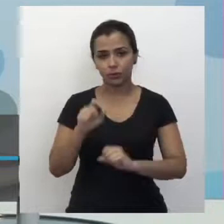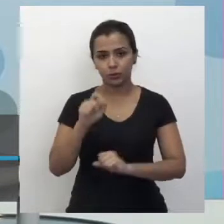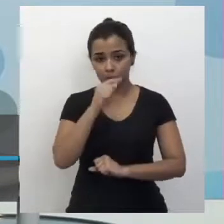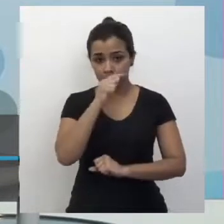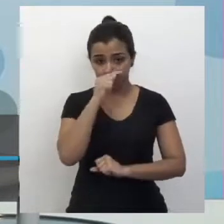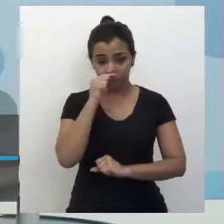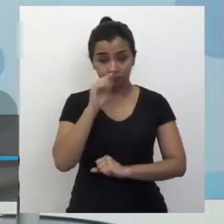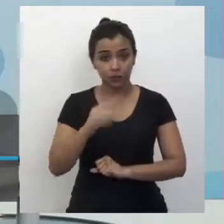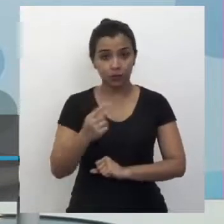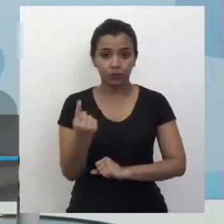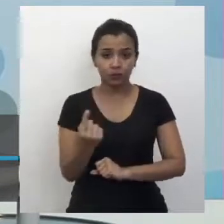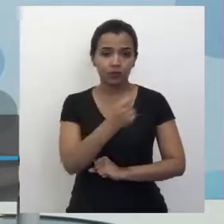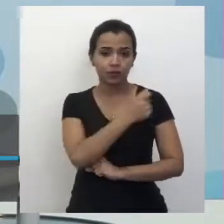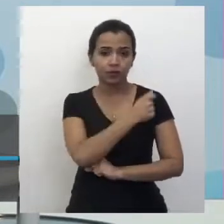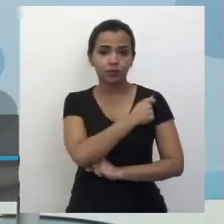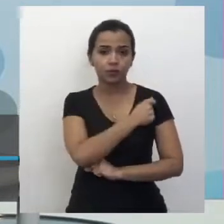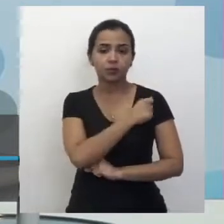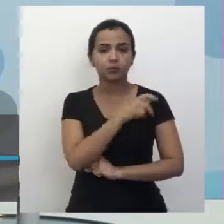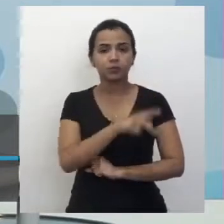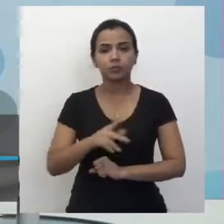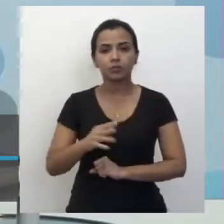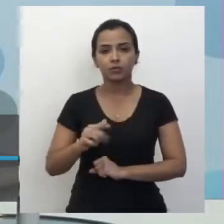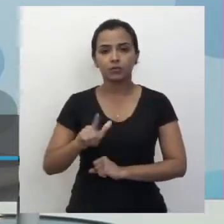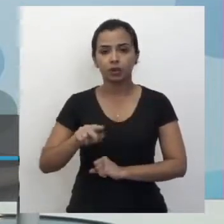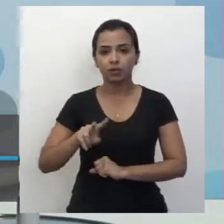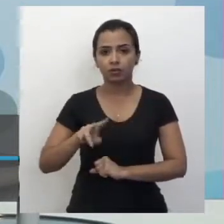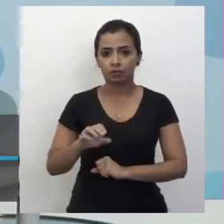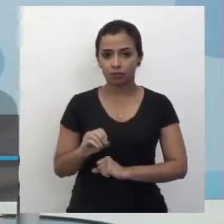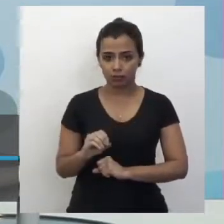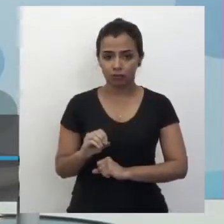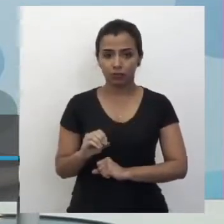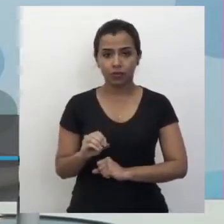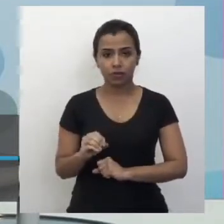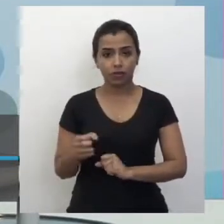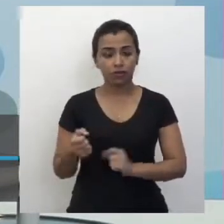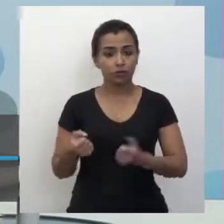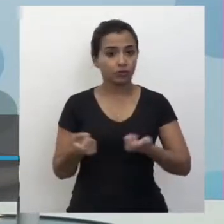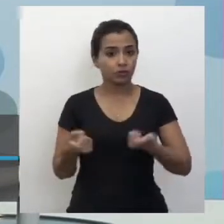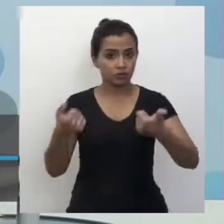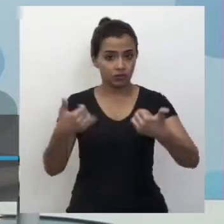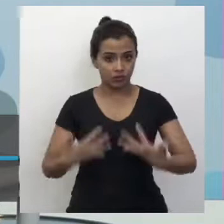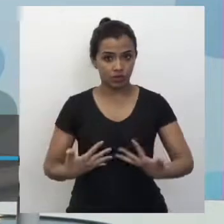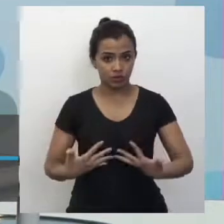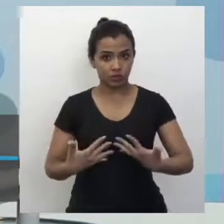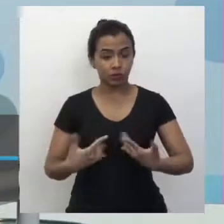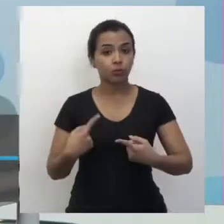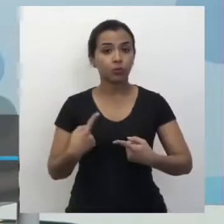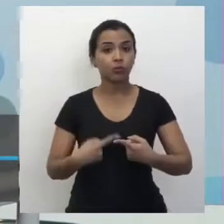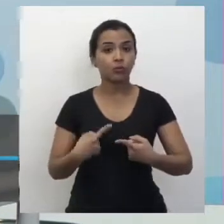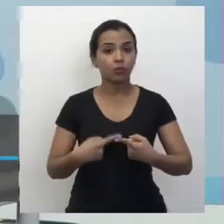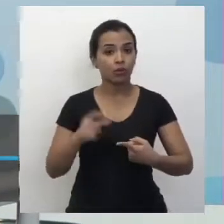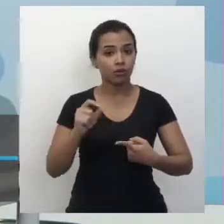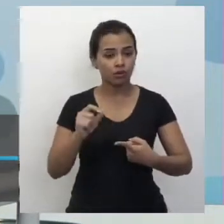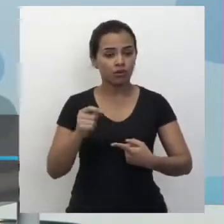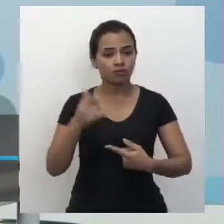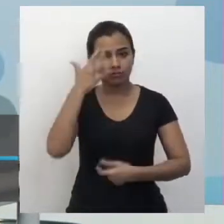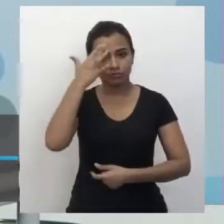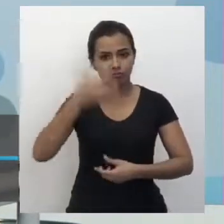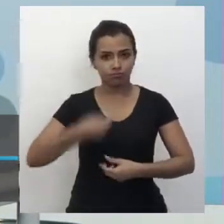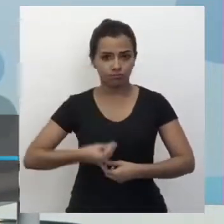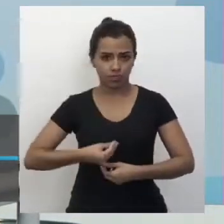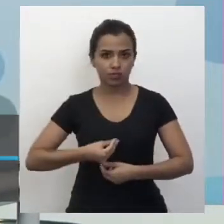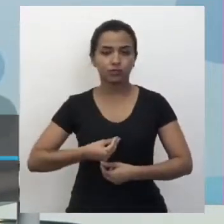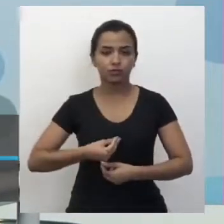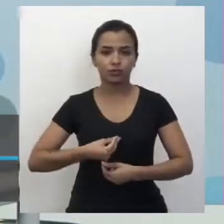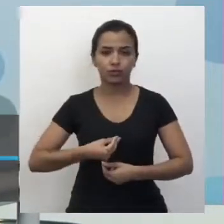apenas o aluno do professor Flávio, né, trouxe a ideia, a justificativa de por que ele entende que essa concepção é uma